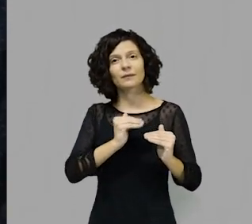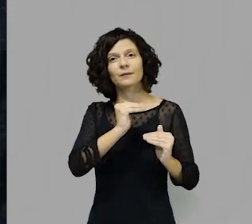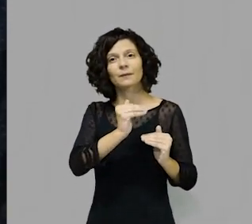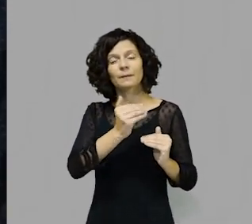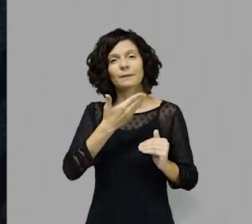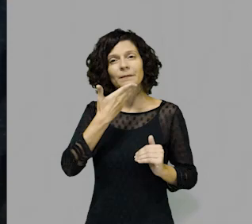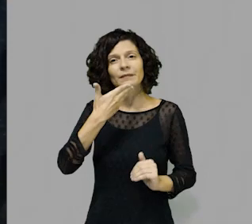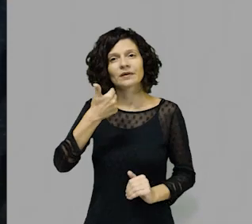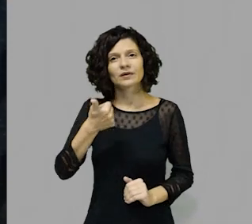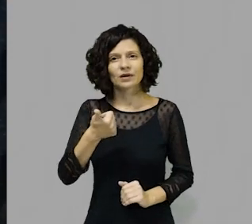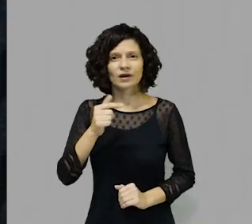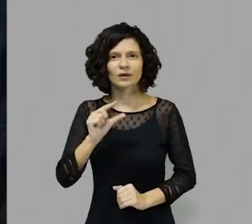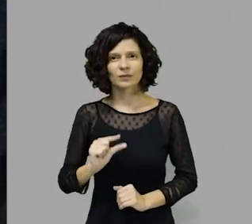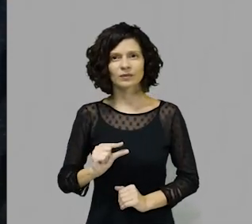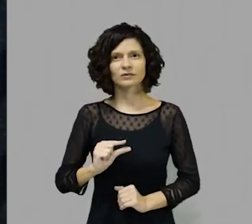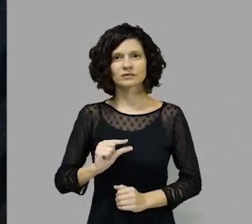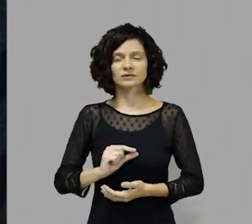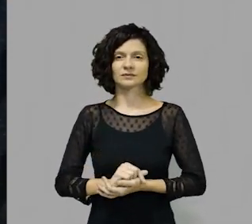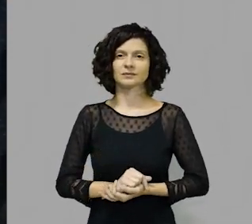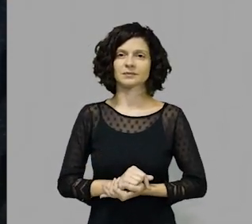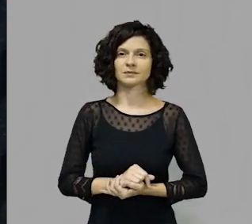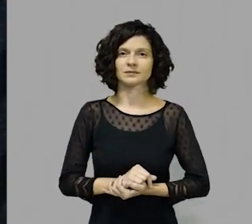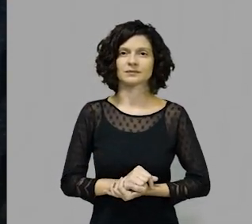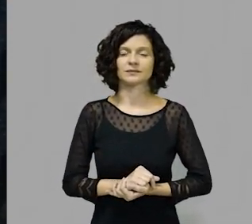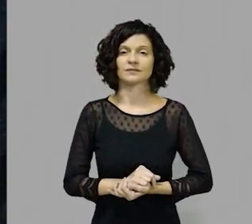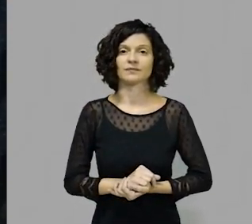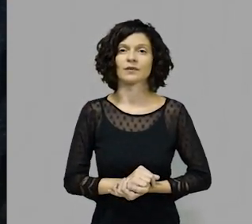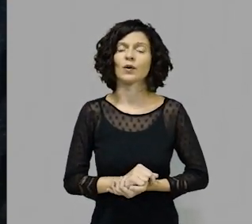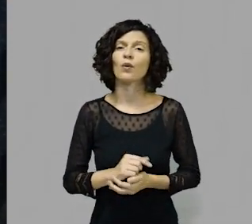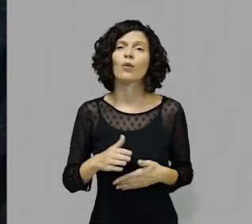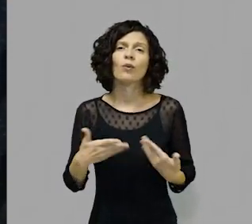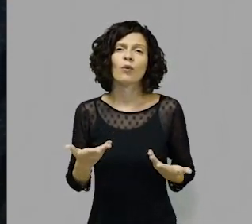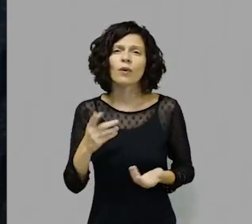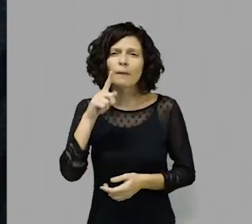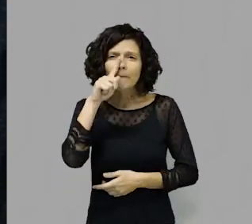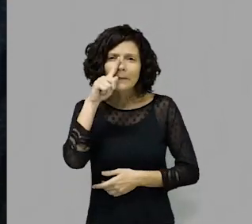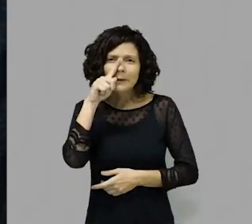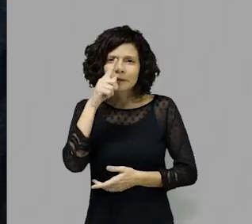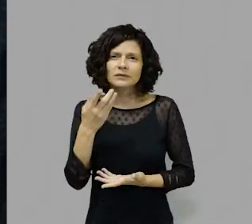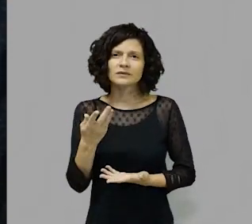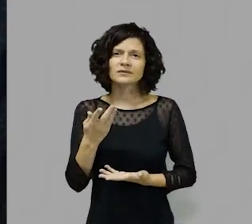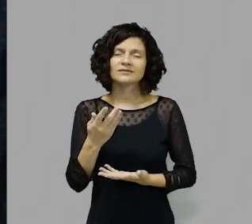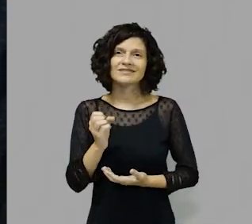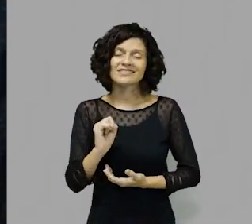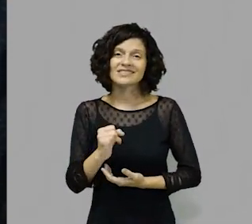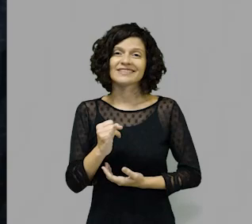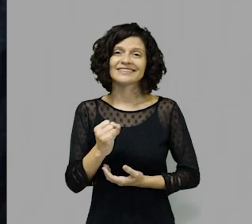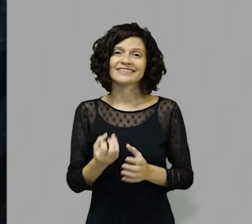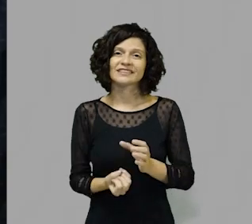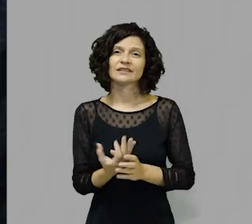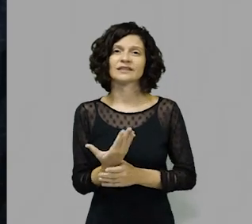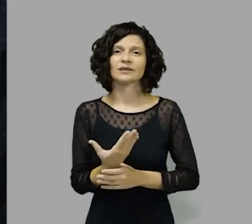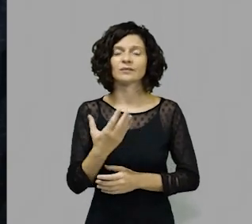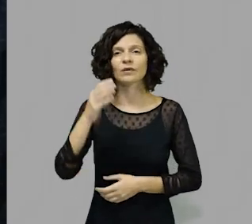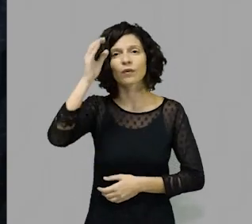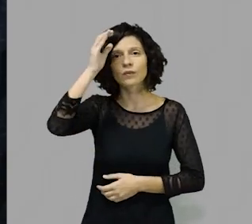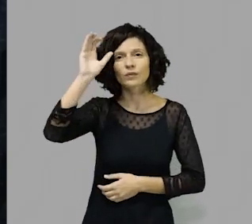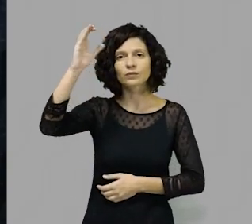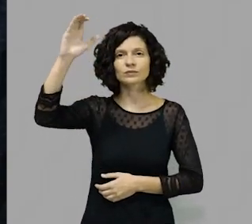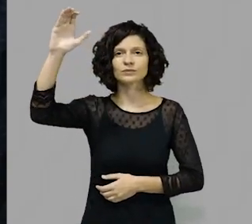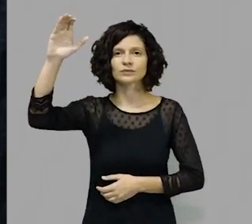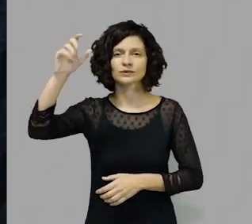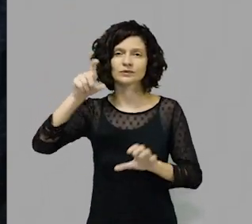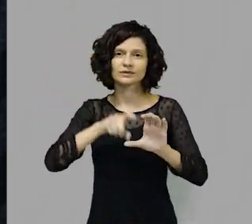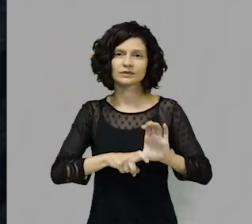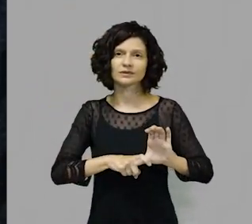Né? O perigo disso, como a gente viu ainda há pouco, é criar essa cultura da dependência. Seria o grande